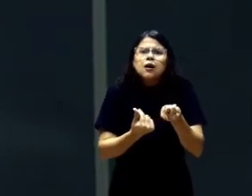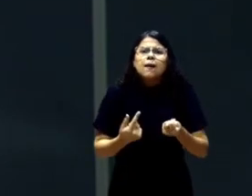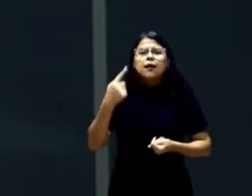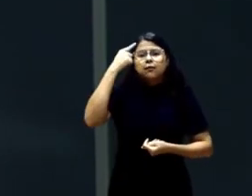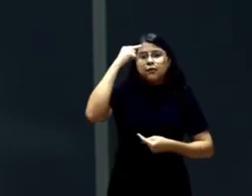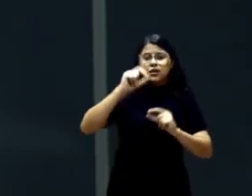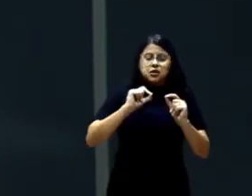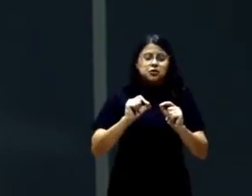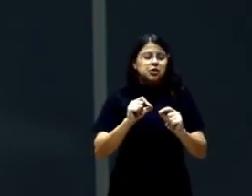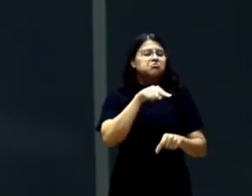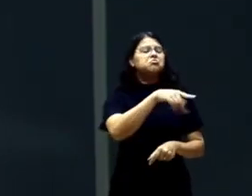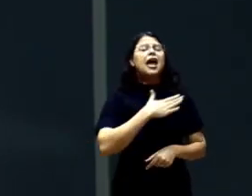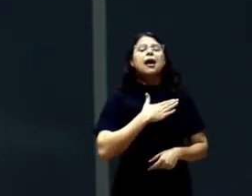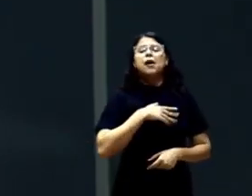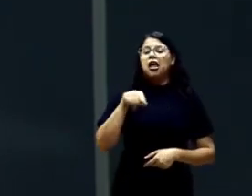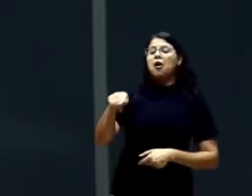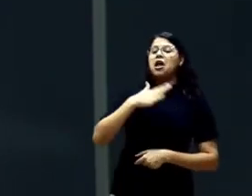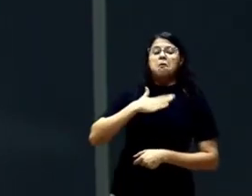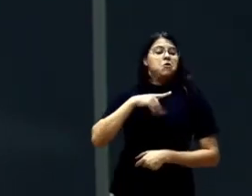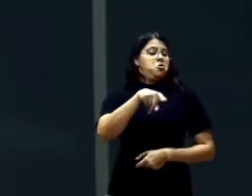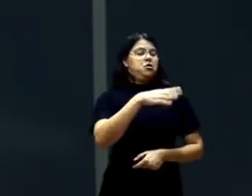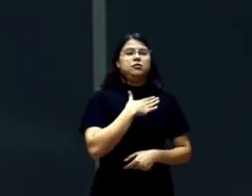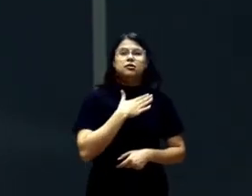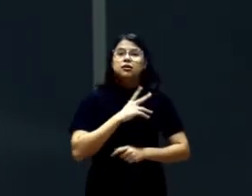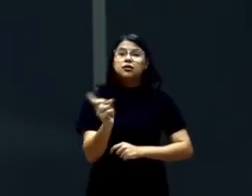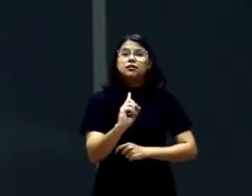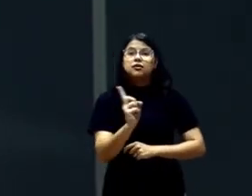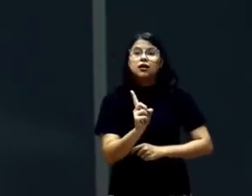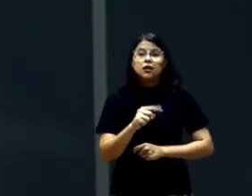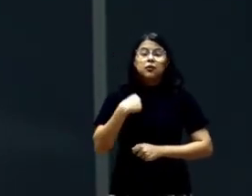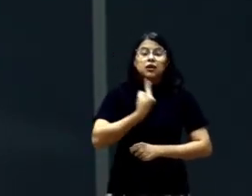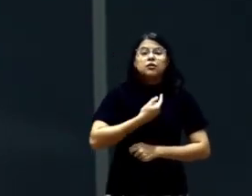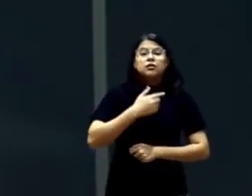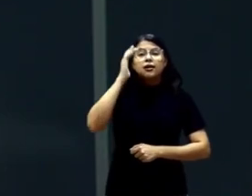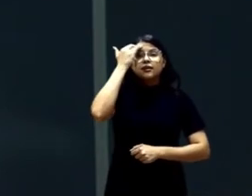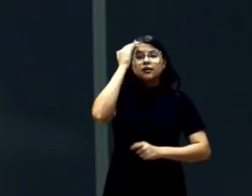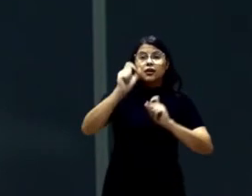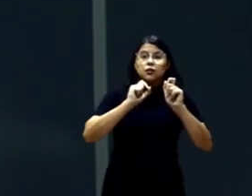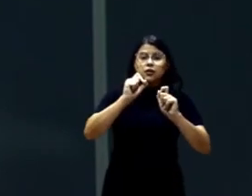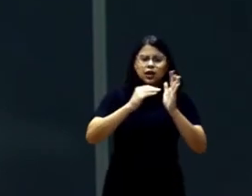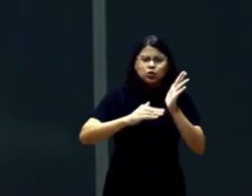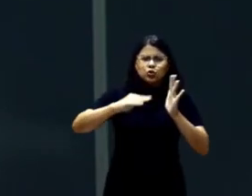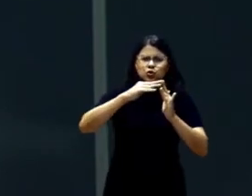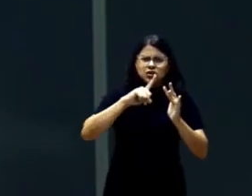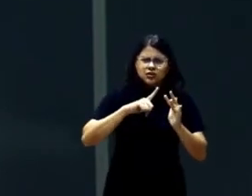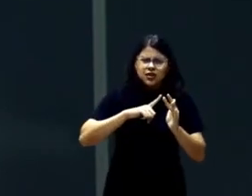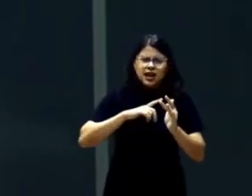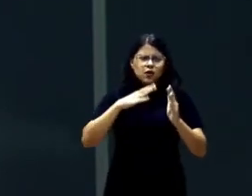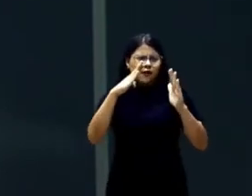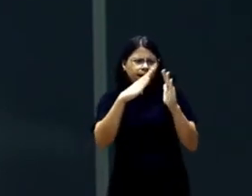foi Deus que emprestou e deu a liberdade de a gente cuidar. O